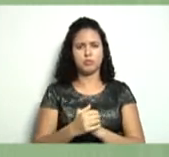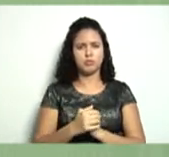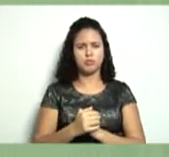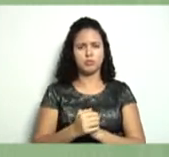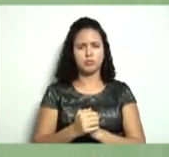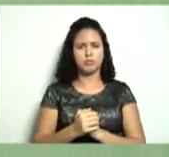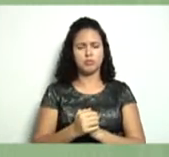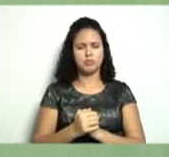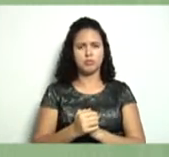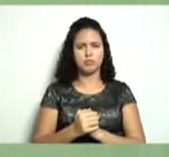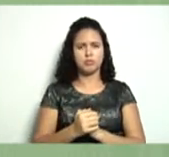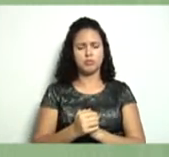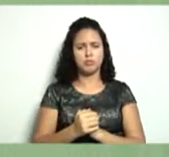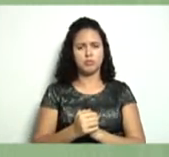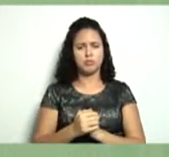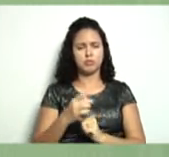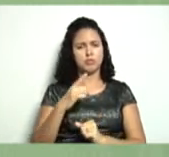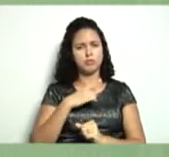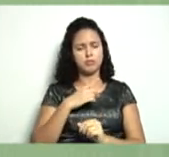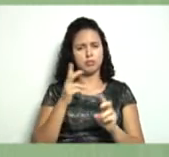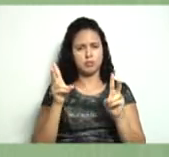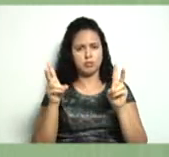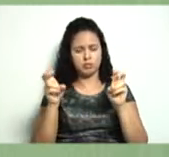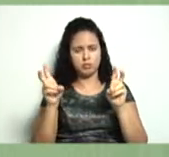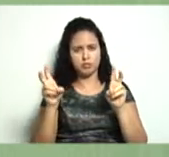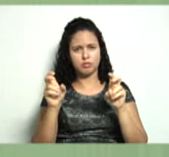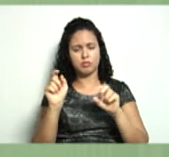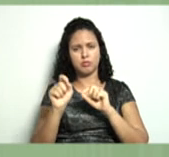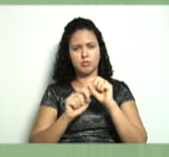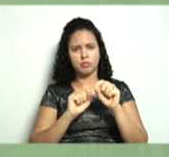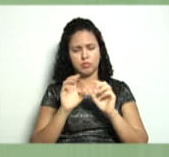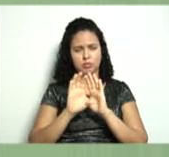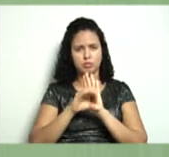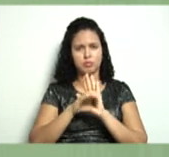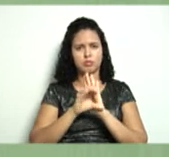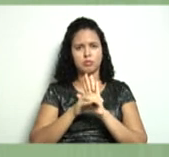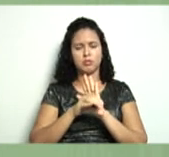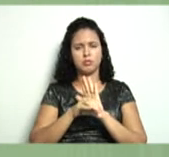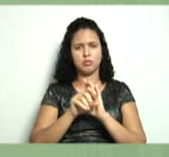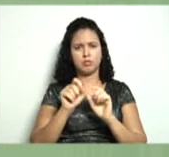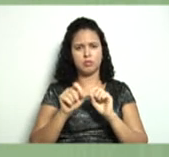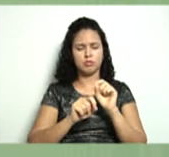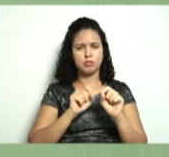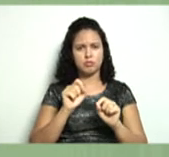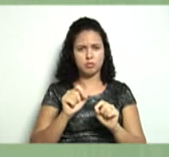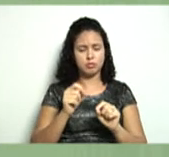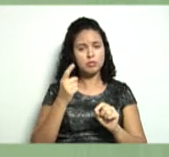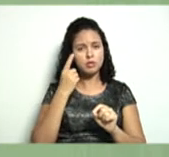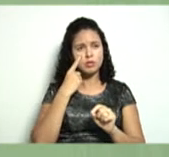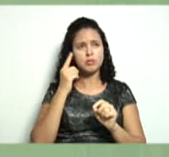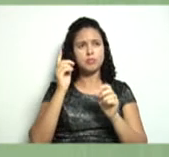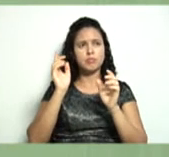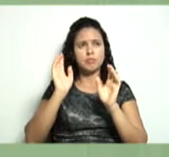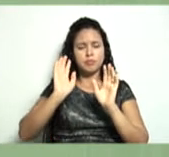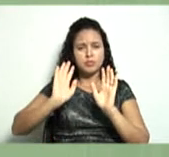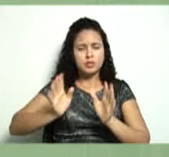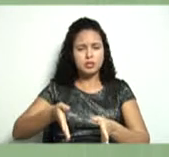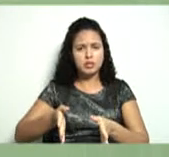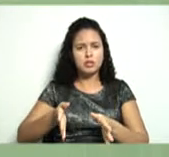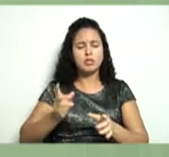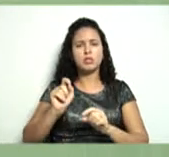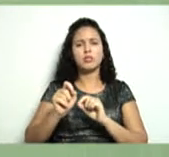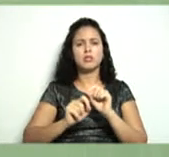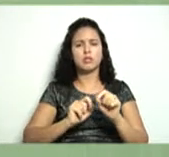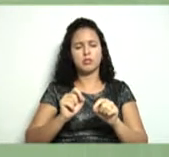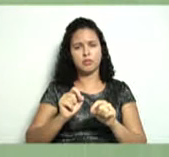E nesse assunto, eu já vou logo trazendo um conceito para vocês. que nós vimos aqui em sala de aula e